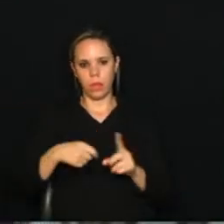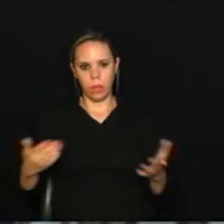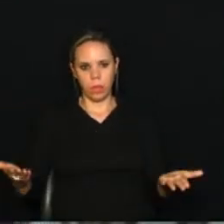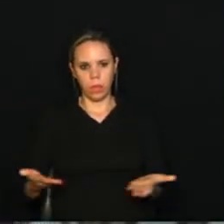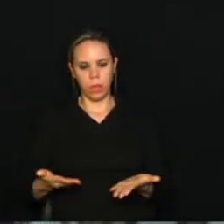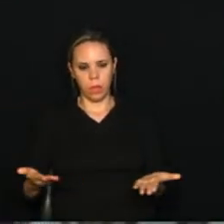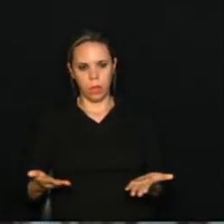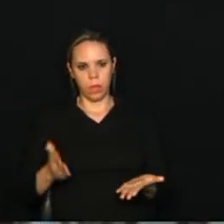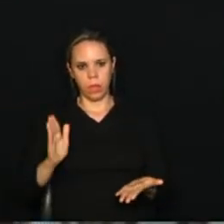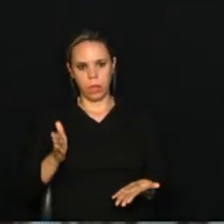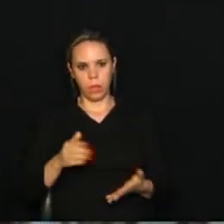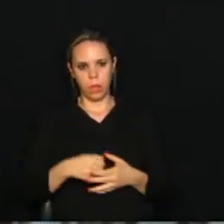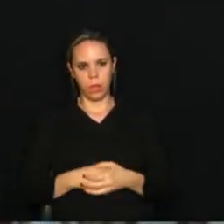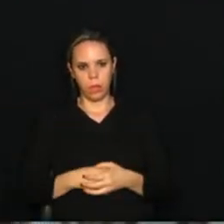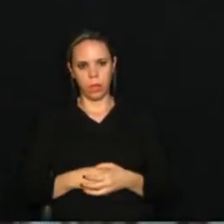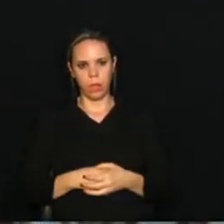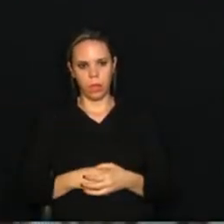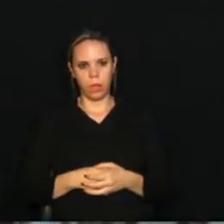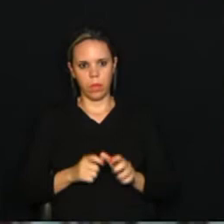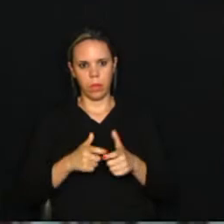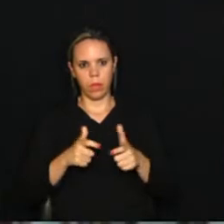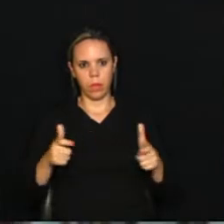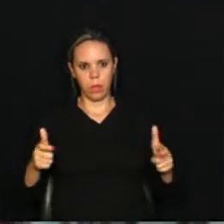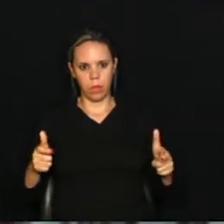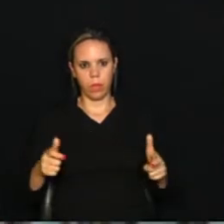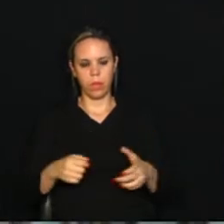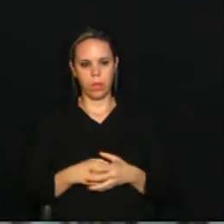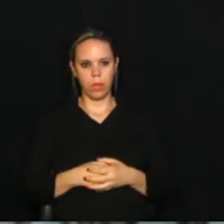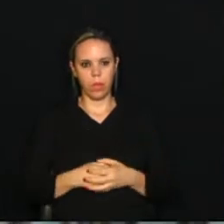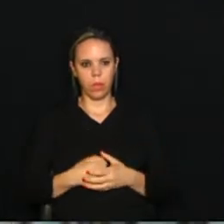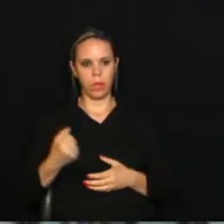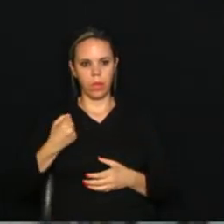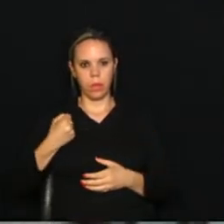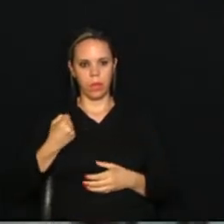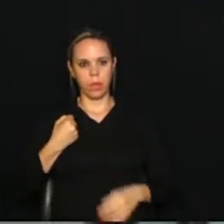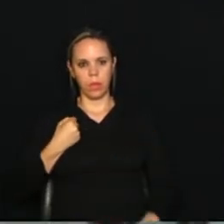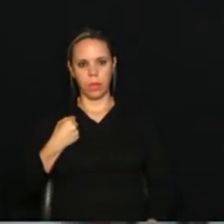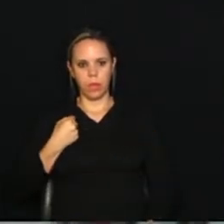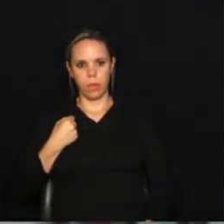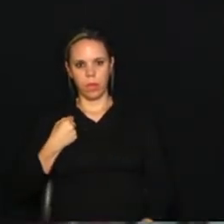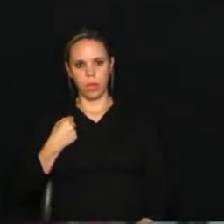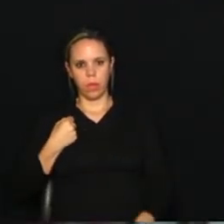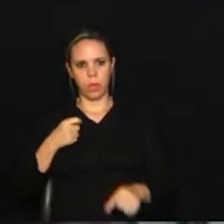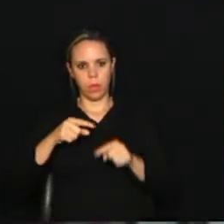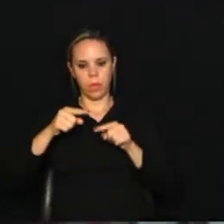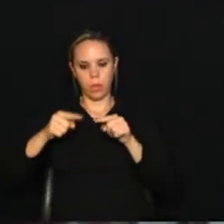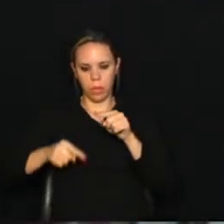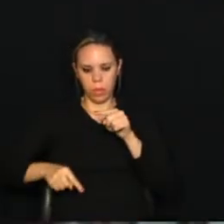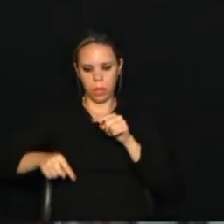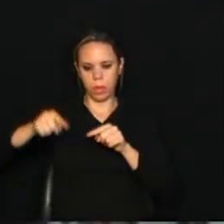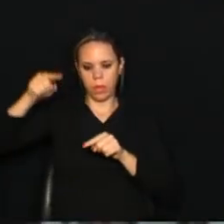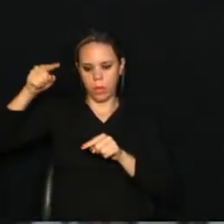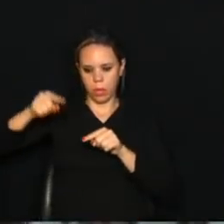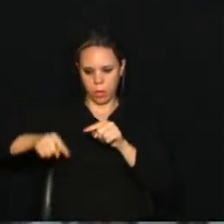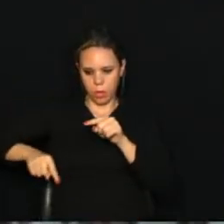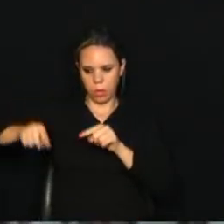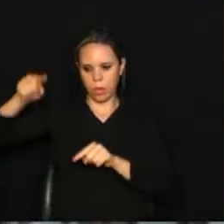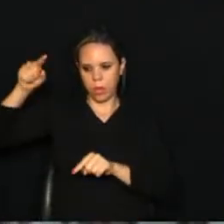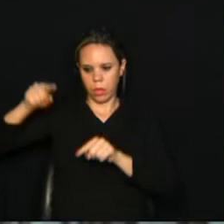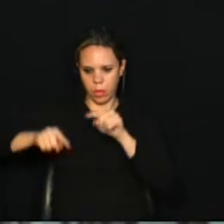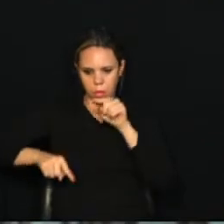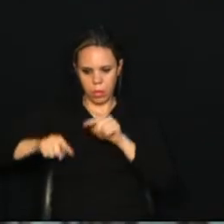que já ampliou, quer dizer, os números descem e voltam a